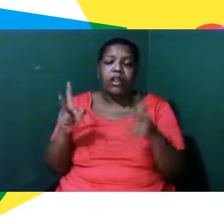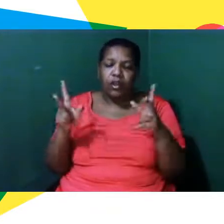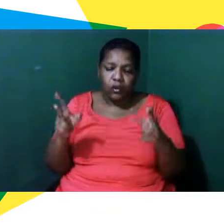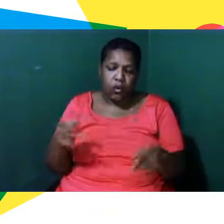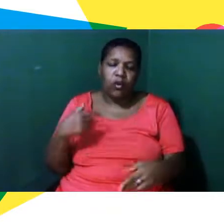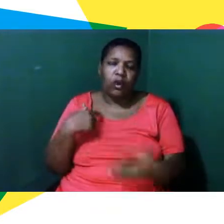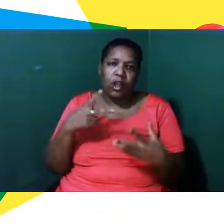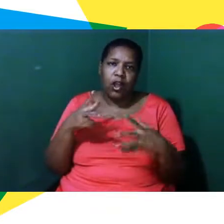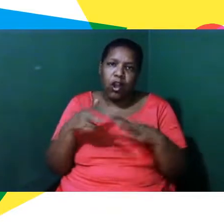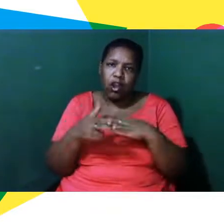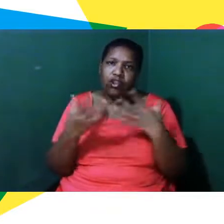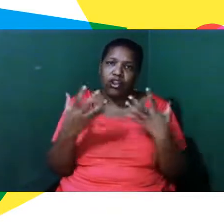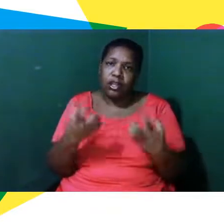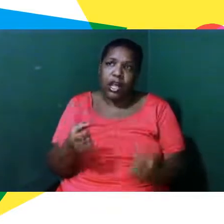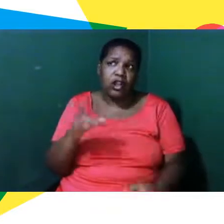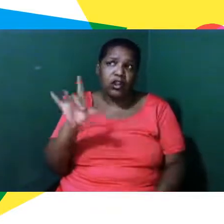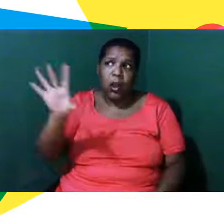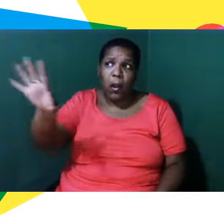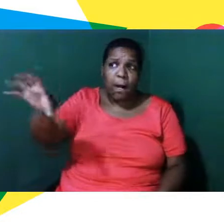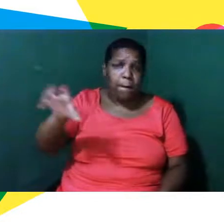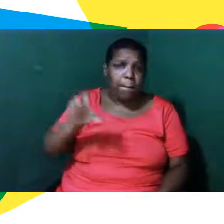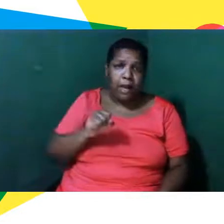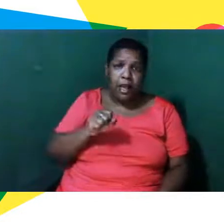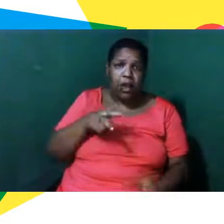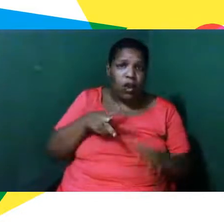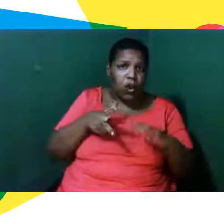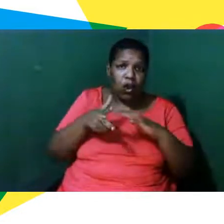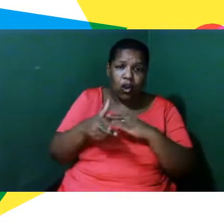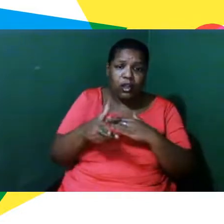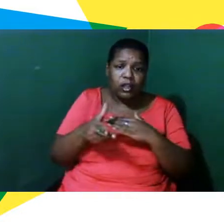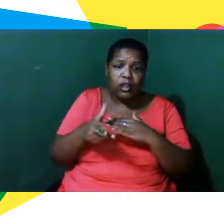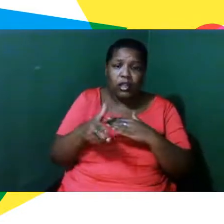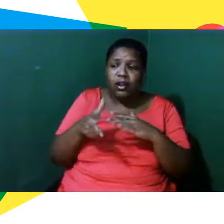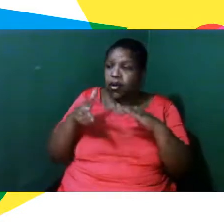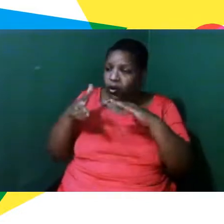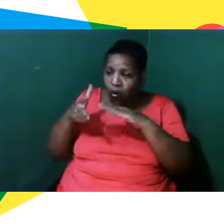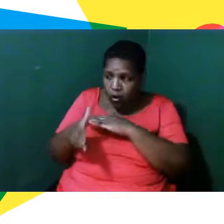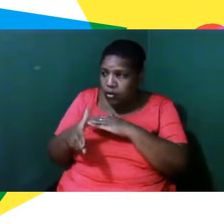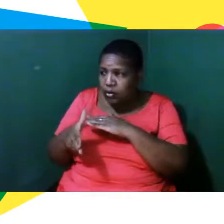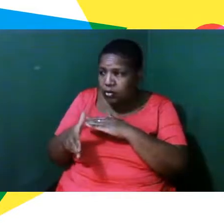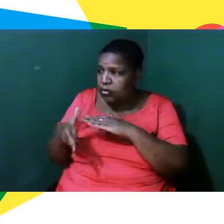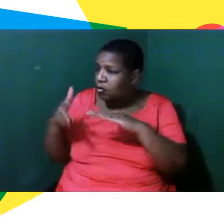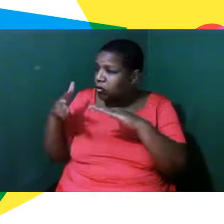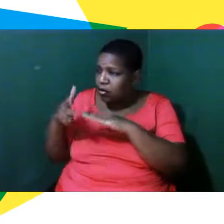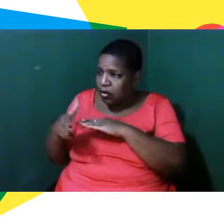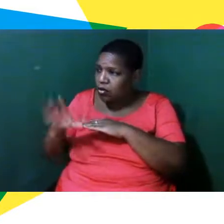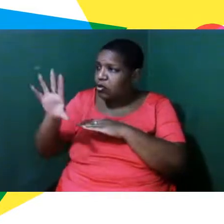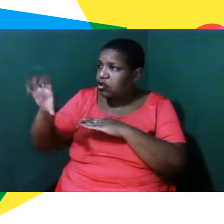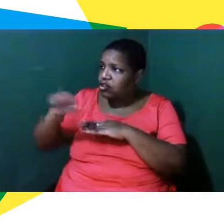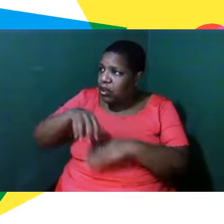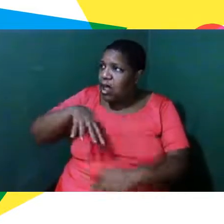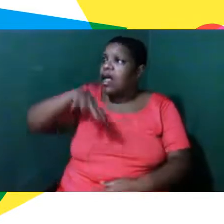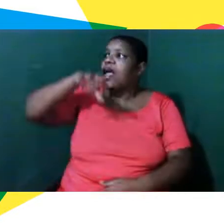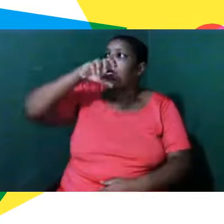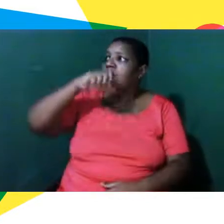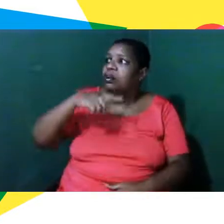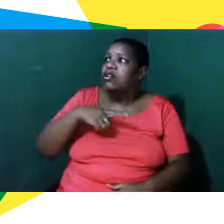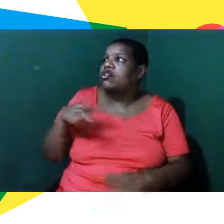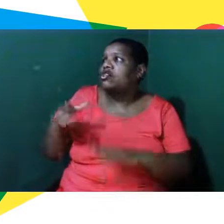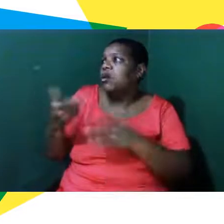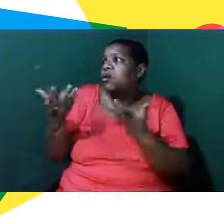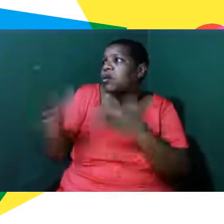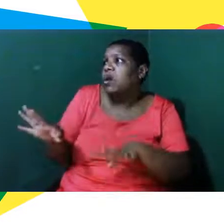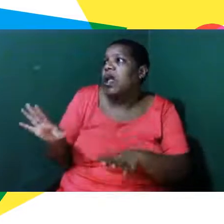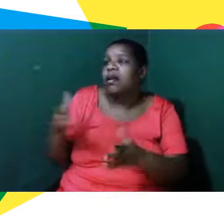estou é o corte seco que a gente só pega a ferramenta de cortar corta o vídeo tira a esperado tira alguma coisa a gente não